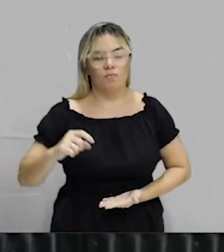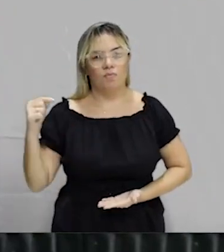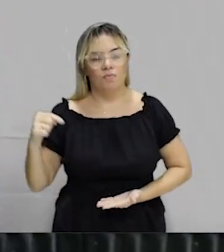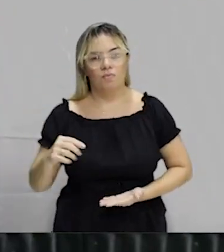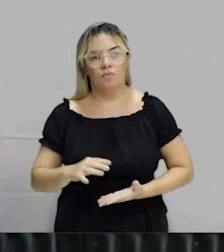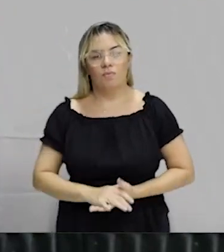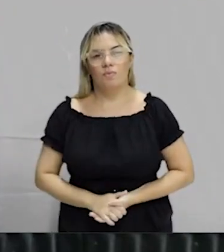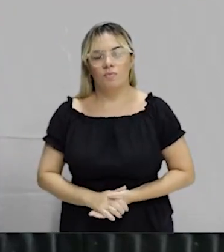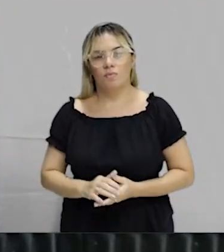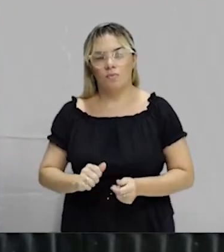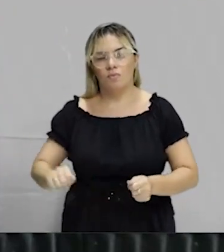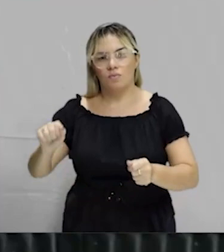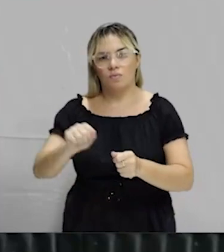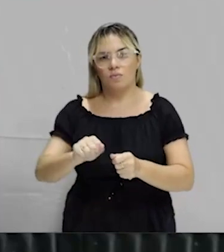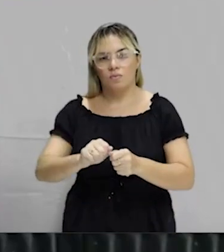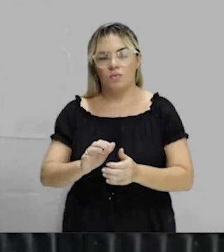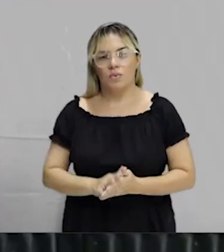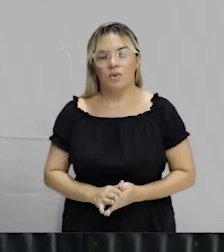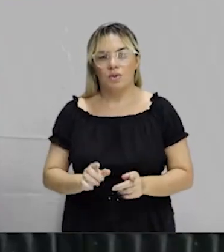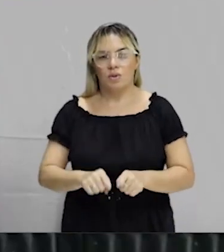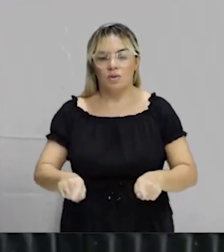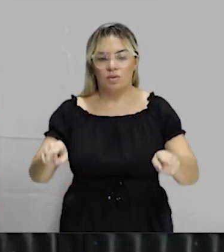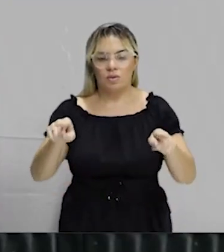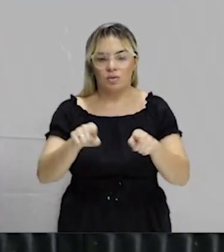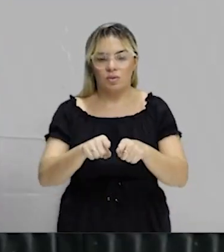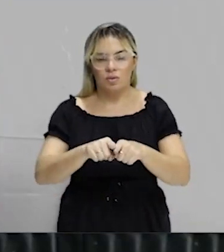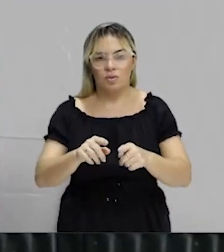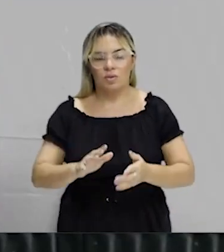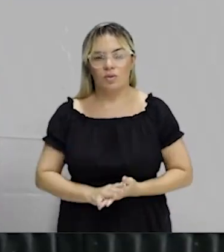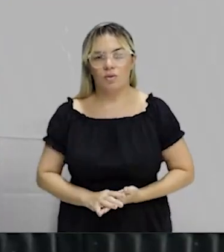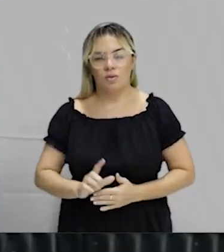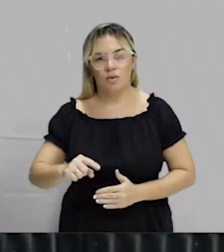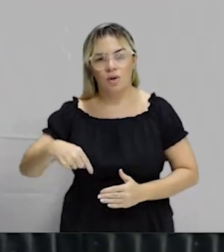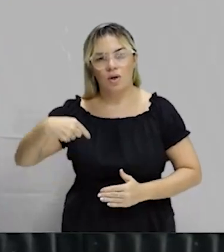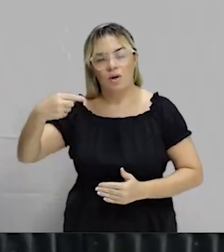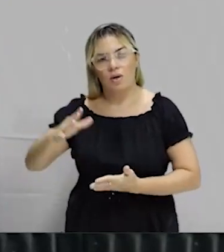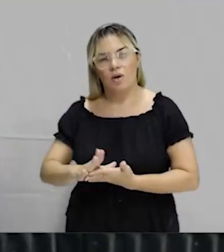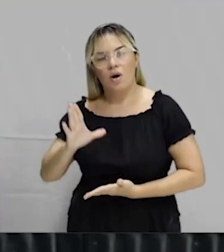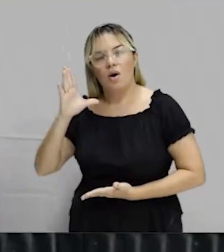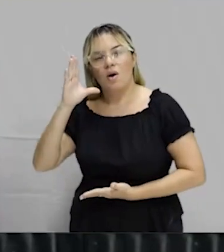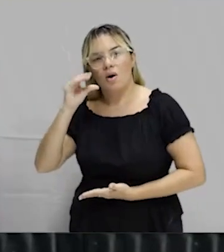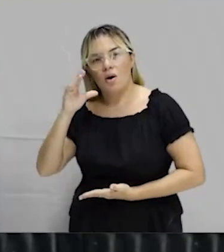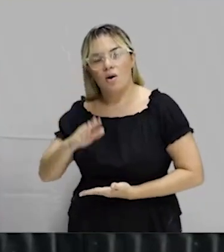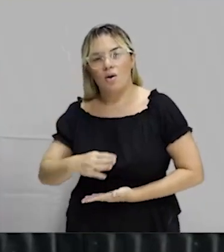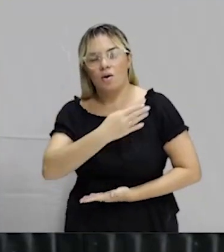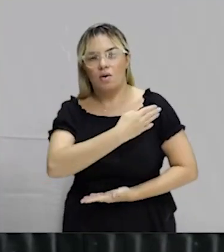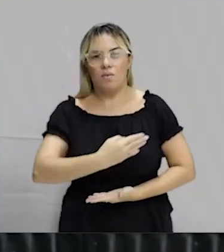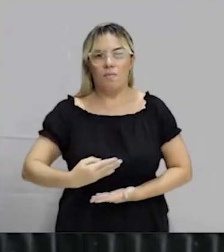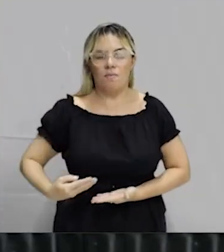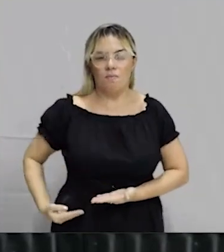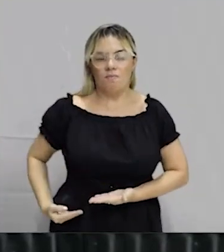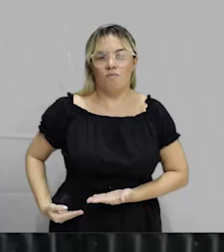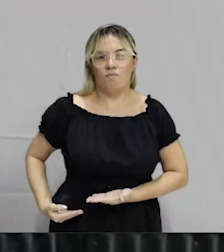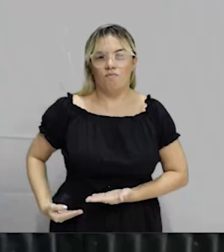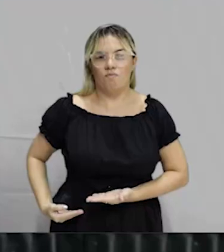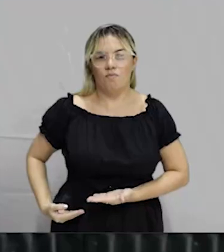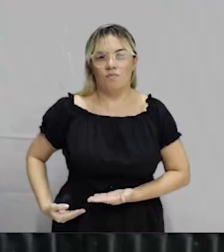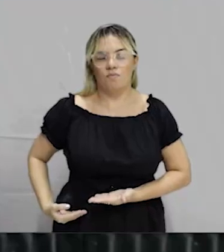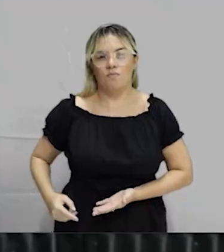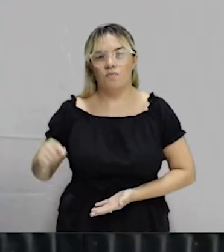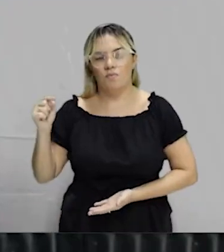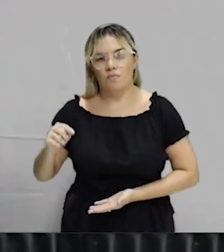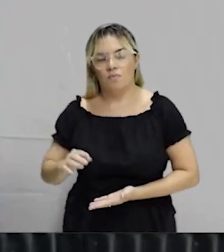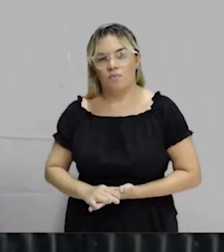nobreza vai fazer parte do topo. E além de funcionários públicos, de altos funcionários